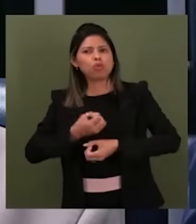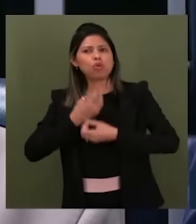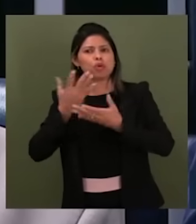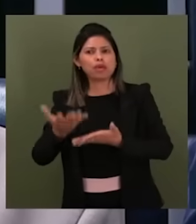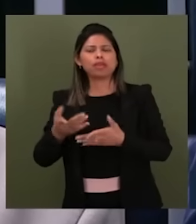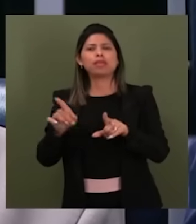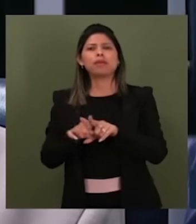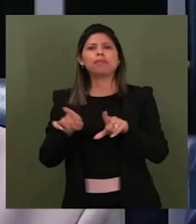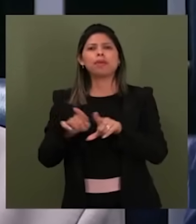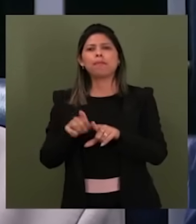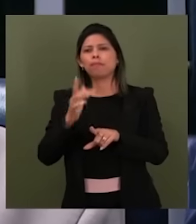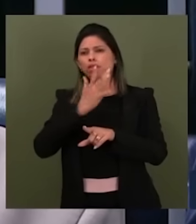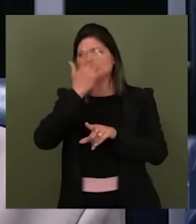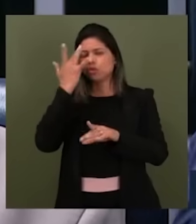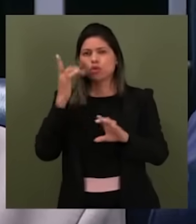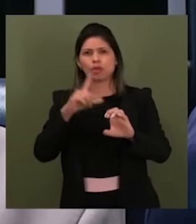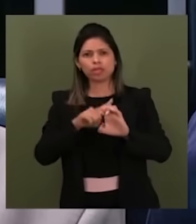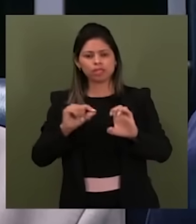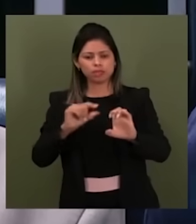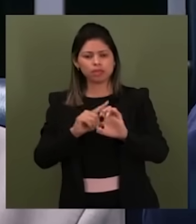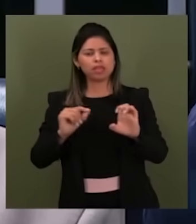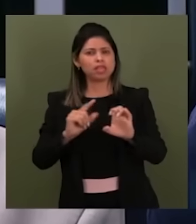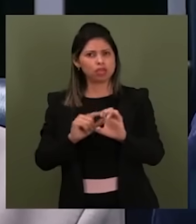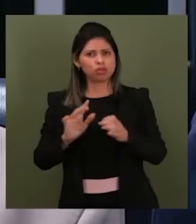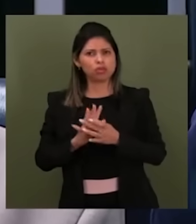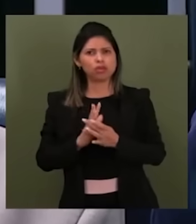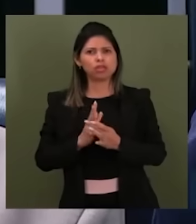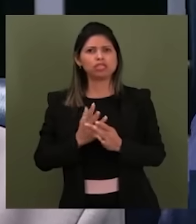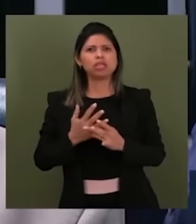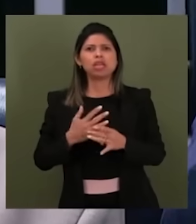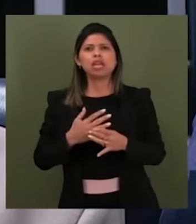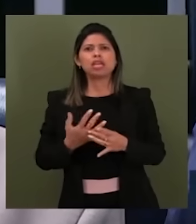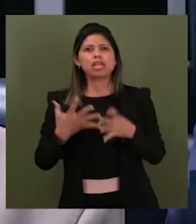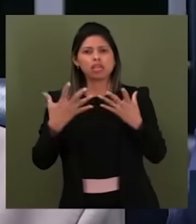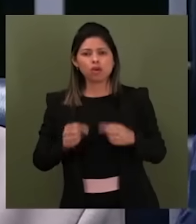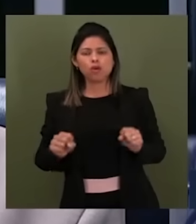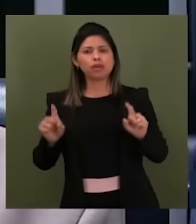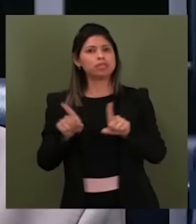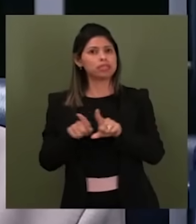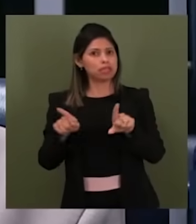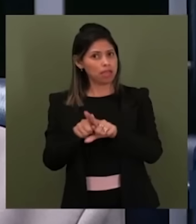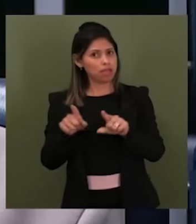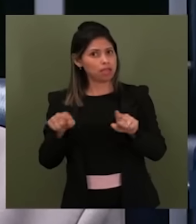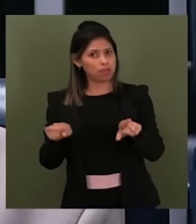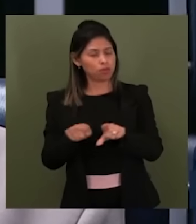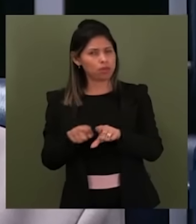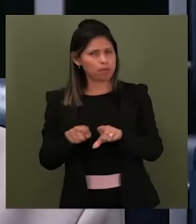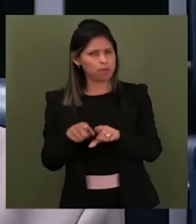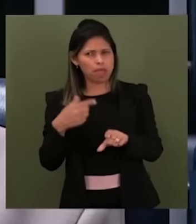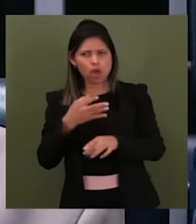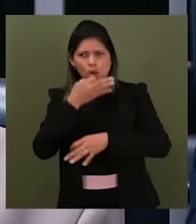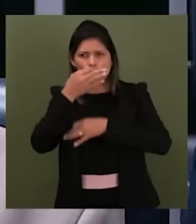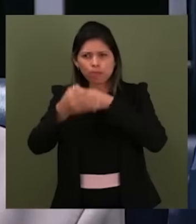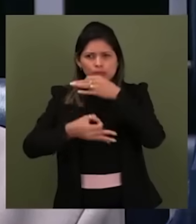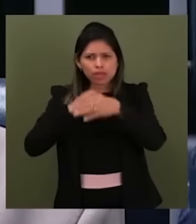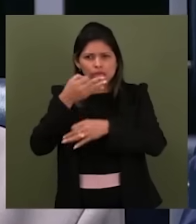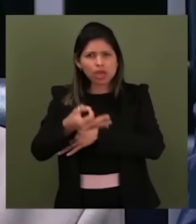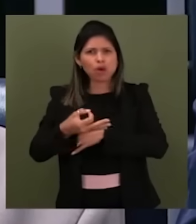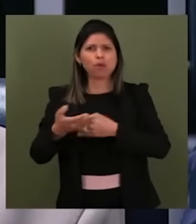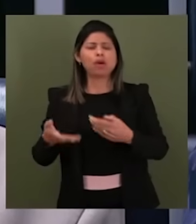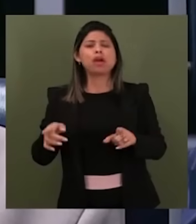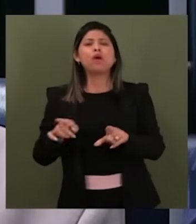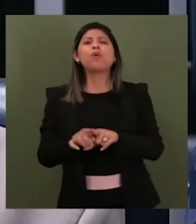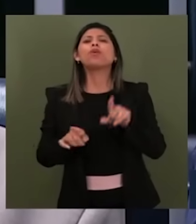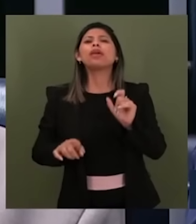Empreendedores conservadores que estão sendo caçados implacavelmente hoje no Brasil. O Luciano Hang é